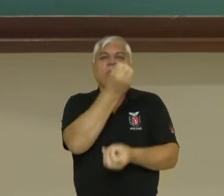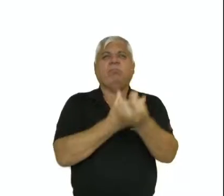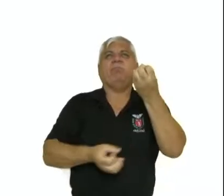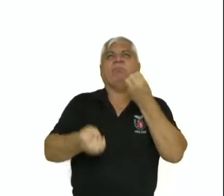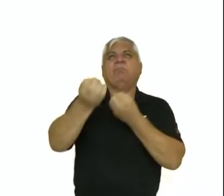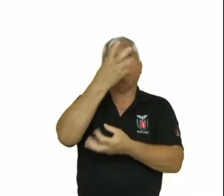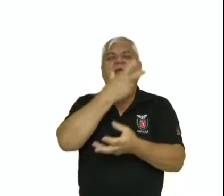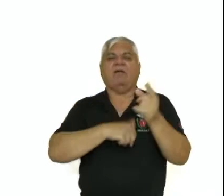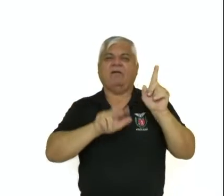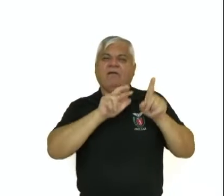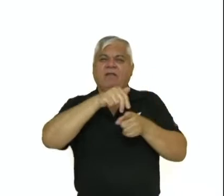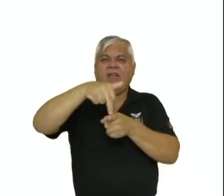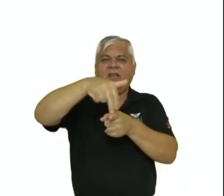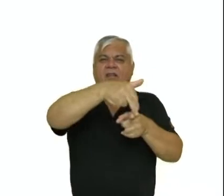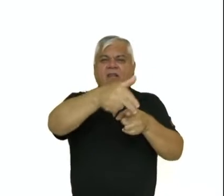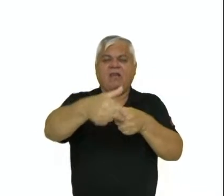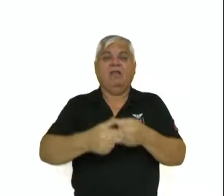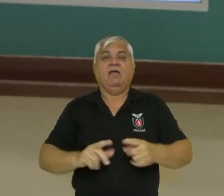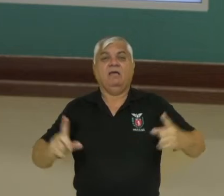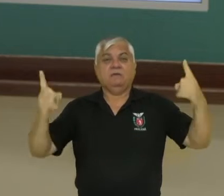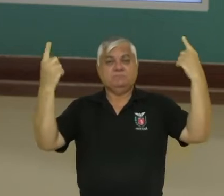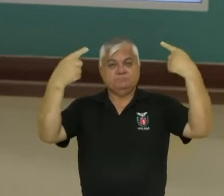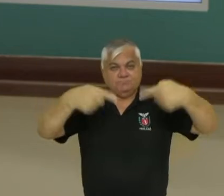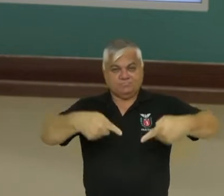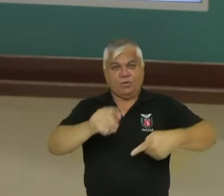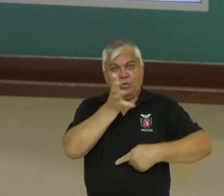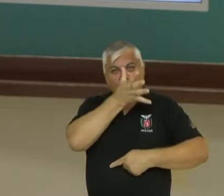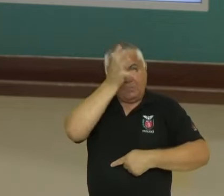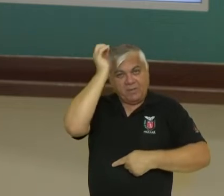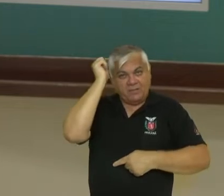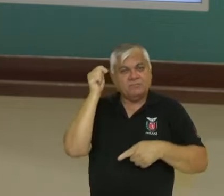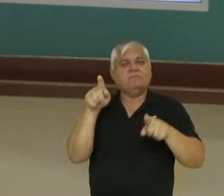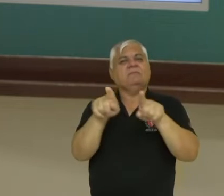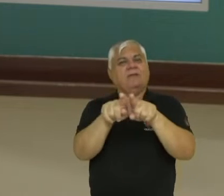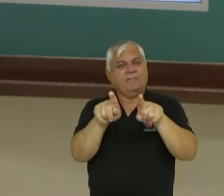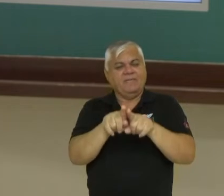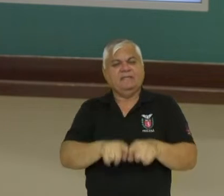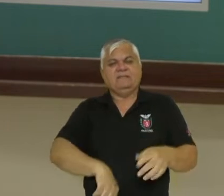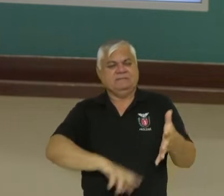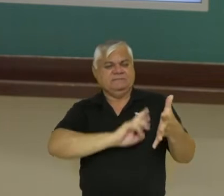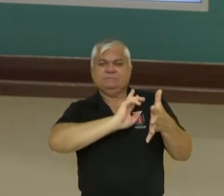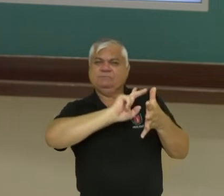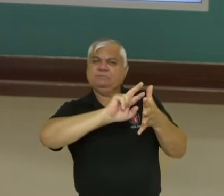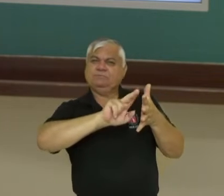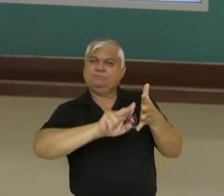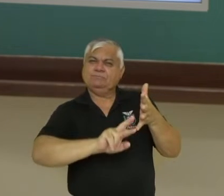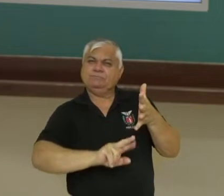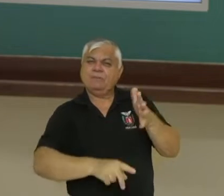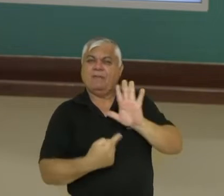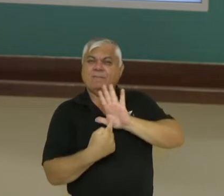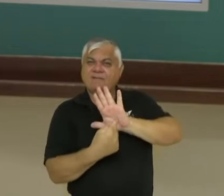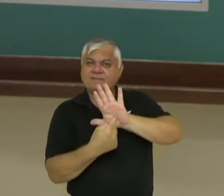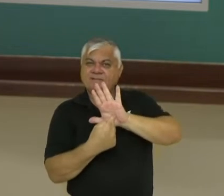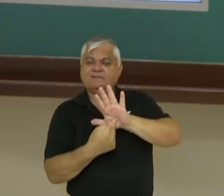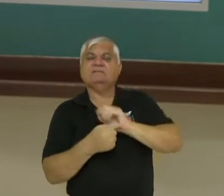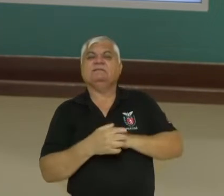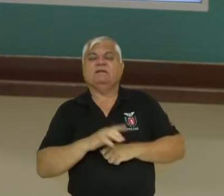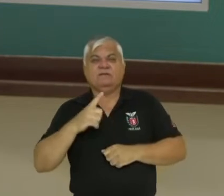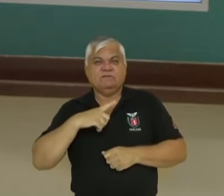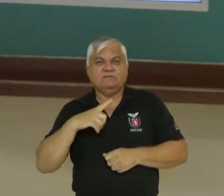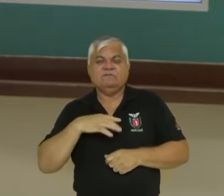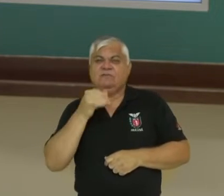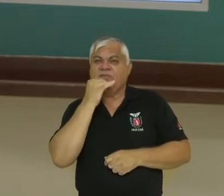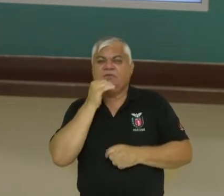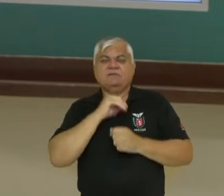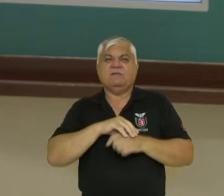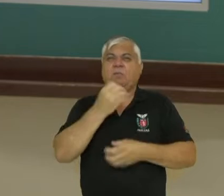apresentações artísticas, né? E jogos típicos romanos também. Então, tinha muita variedade de apresentações, né?